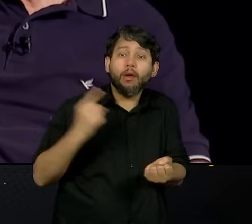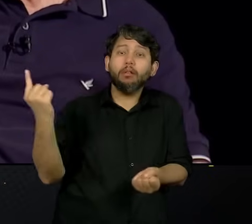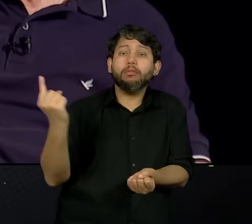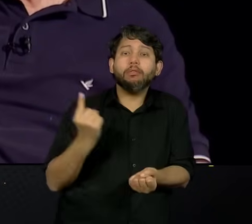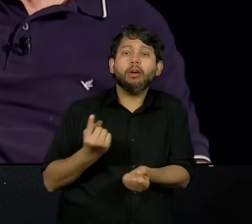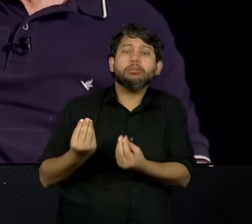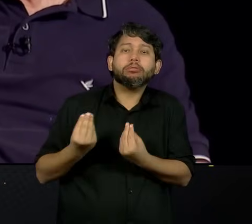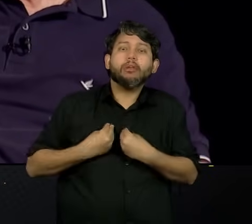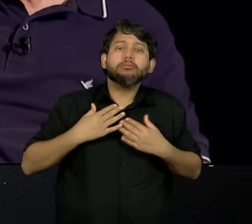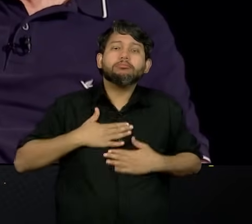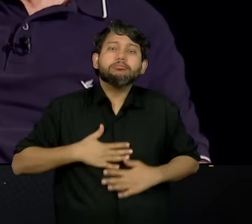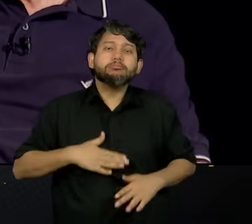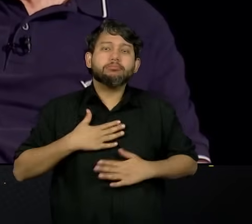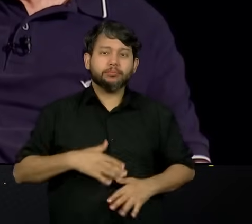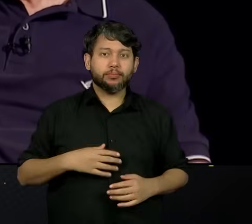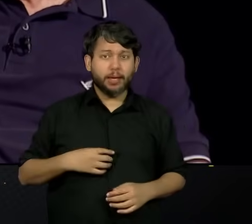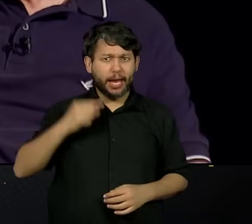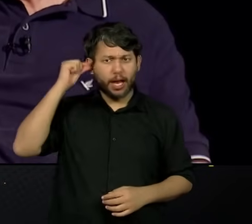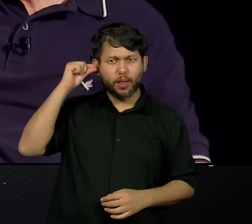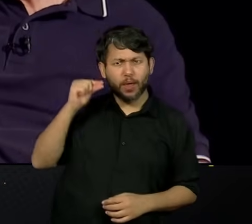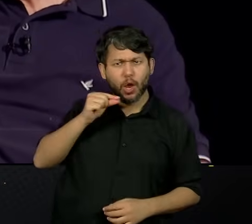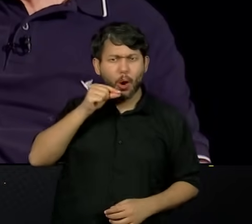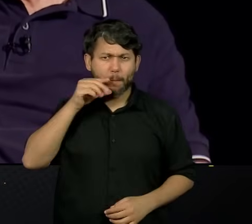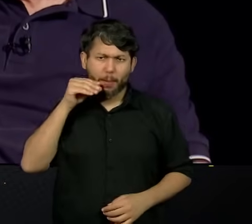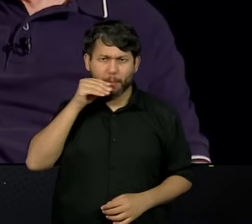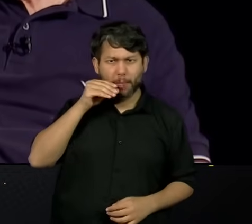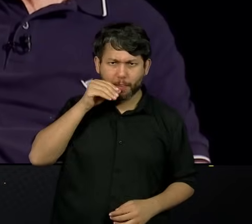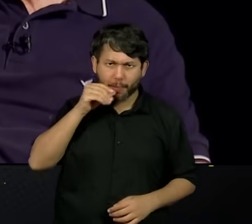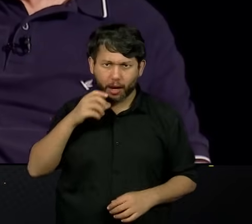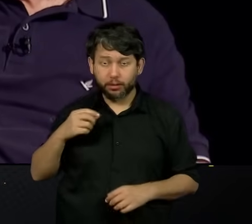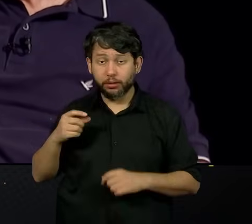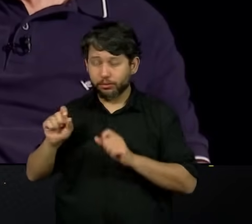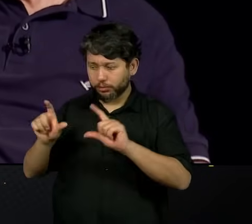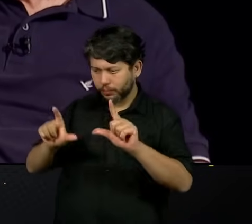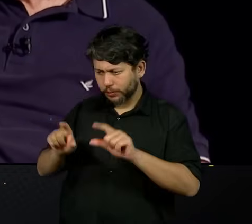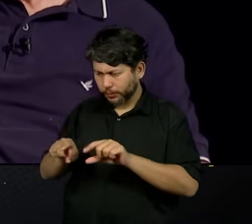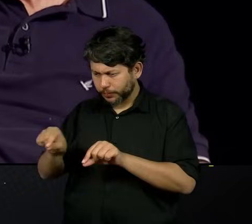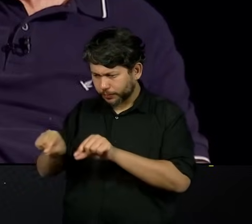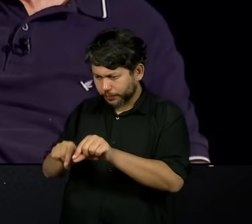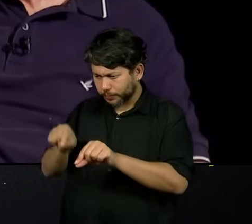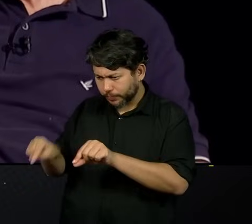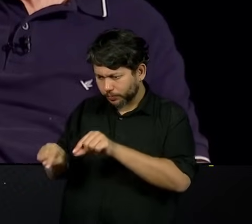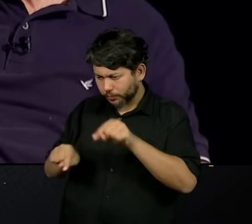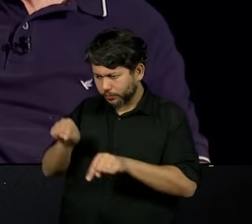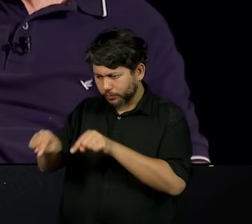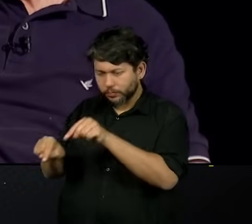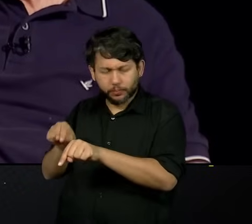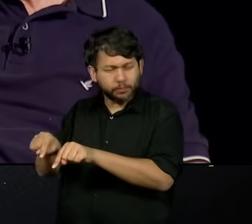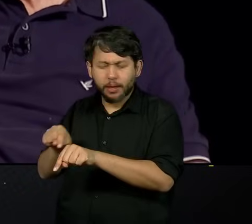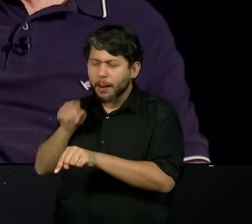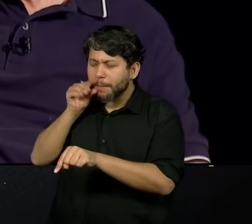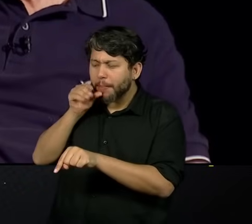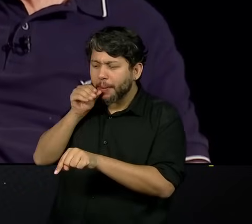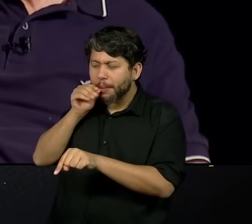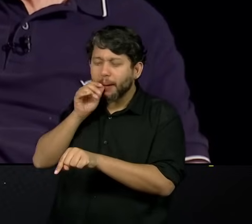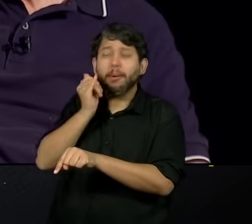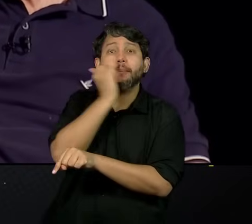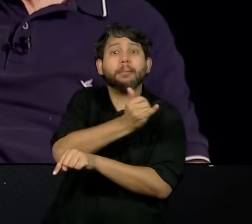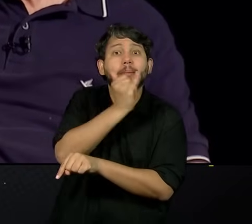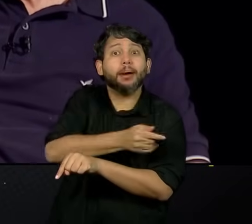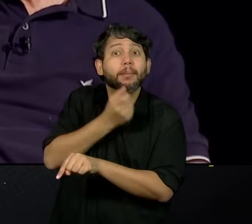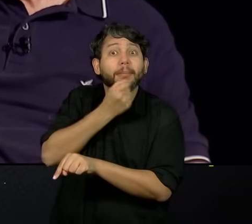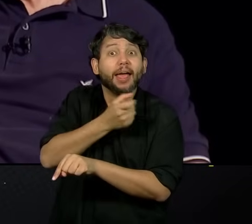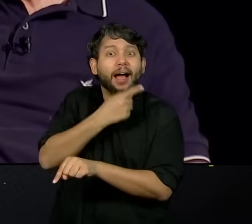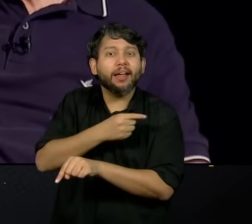e enquanto ia se coordenando ali com os teclados, dando corte nas cenas, ele ia falando, brincando,